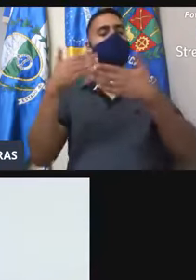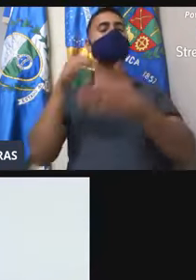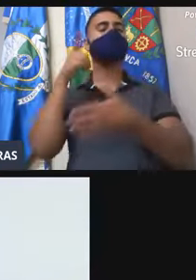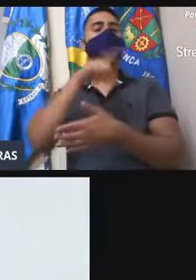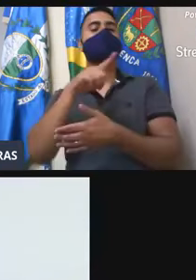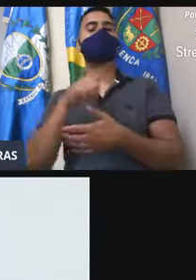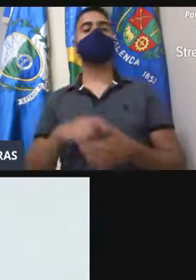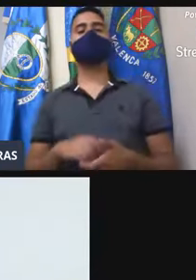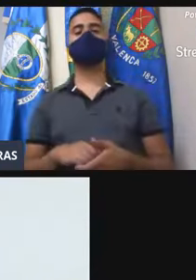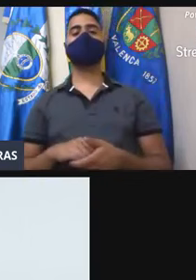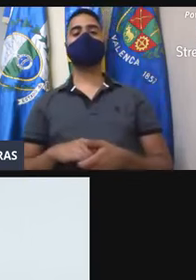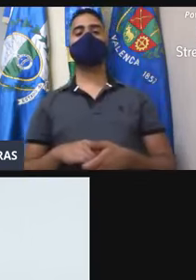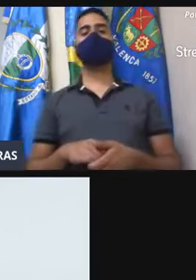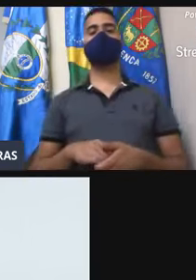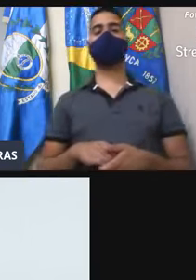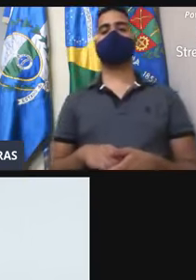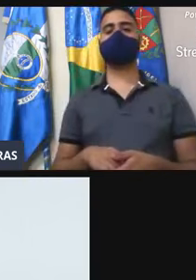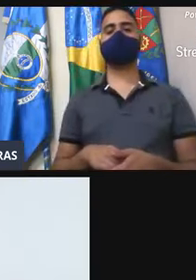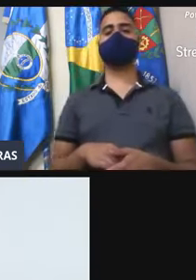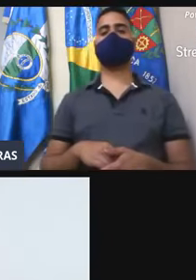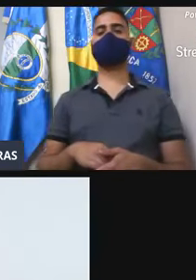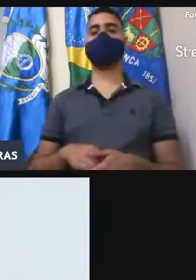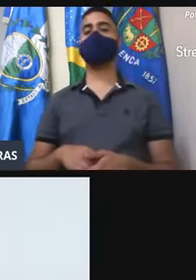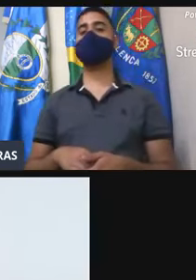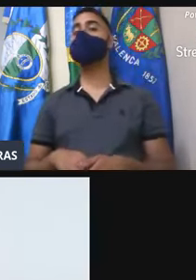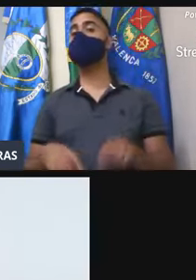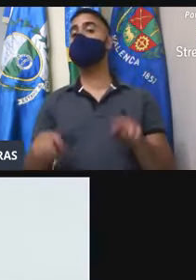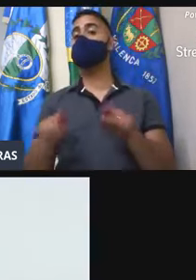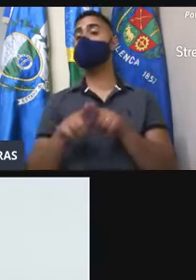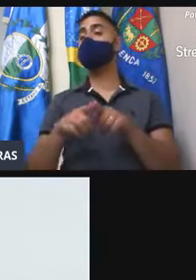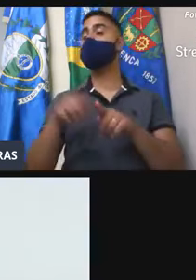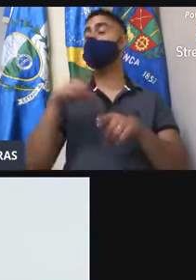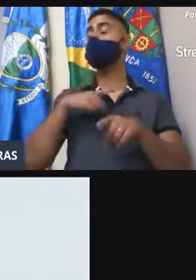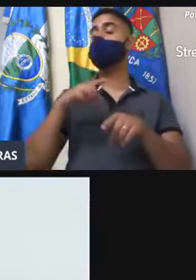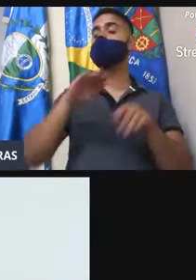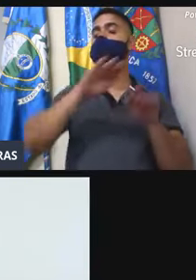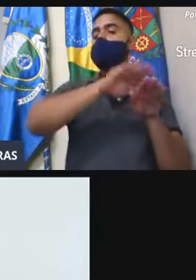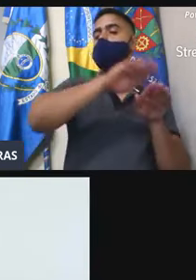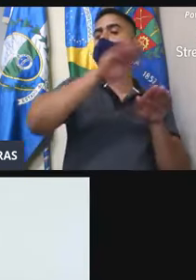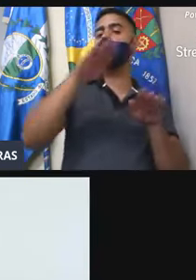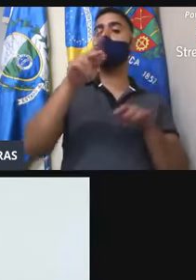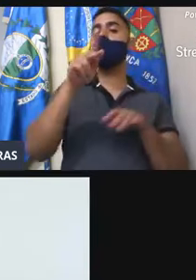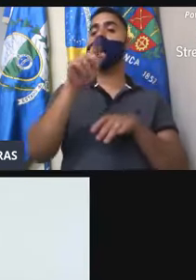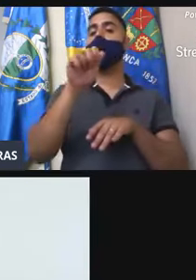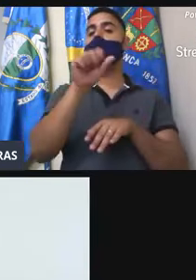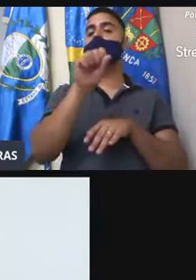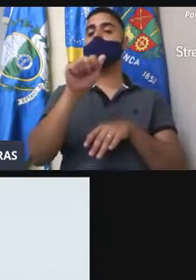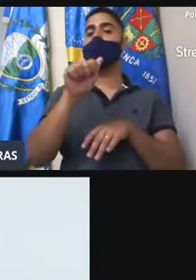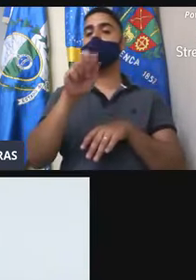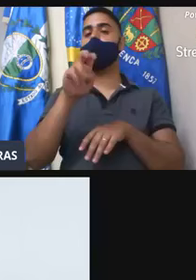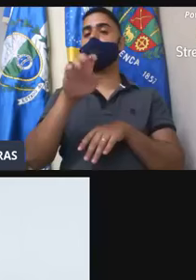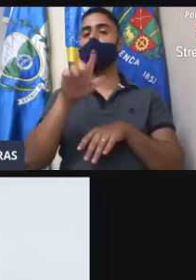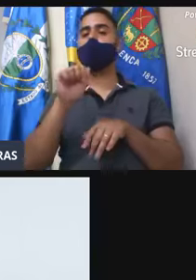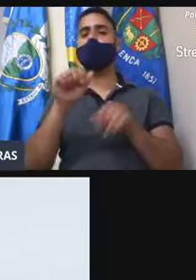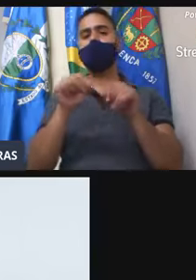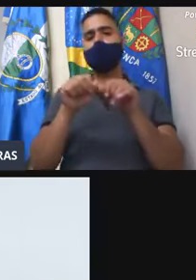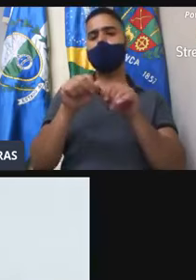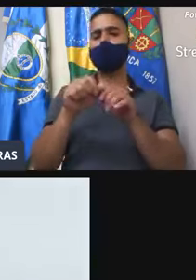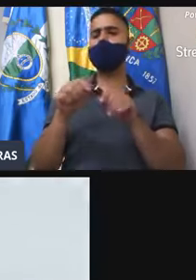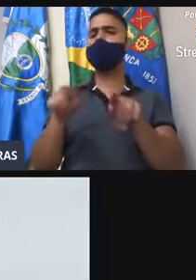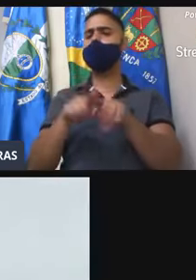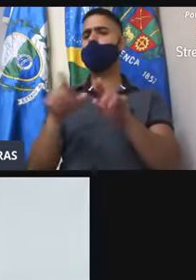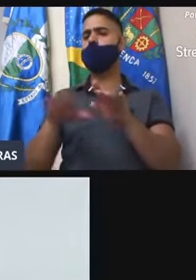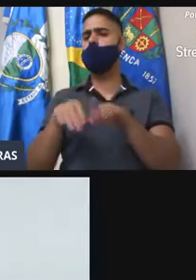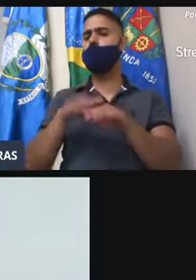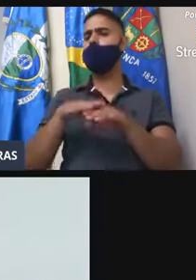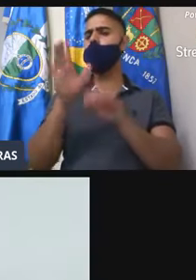aí. Outra intervenção está sendo feita na passarela que tem ali perto da escola da Biquinha, onde está sendo toda reformulada, dando mais segurança